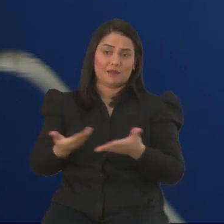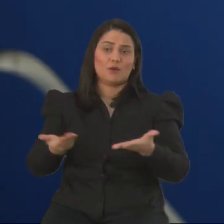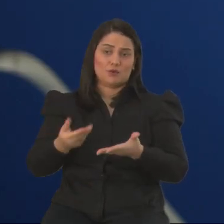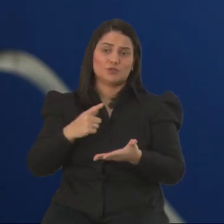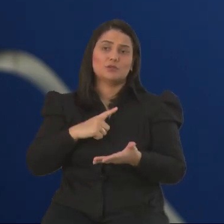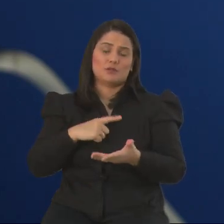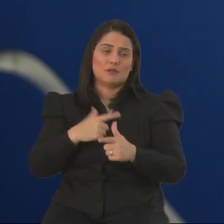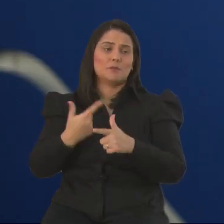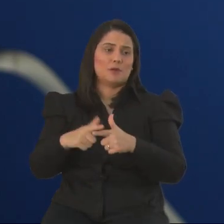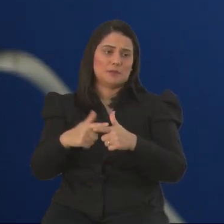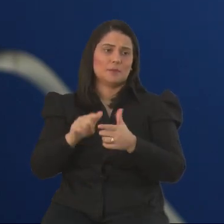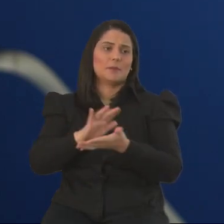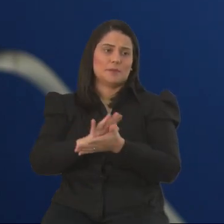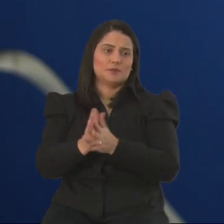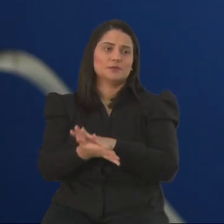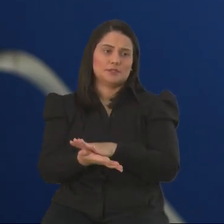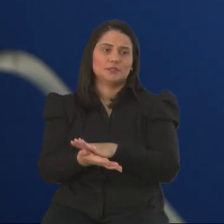vivenciamos, né?